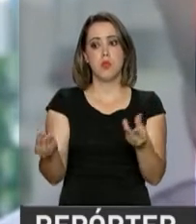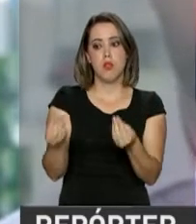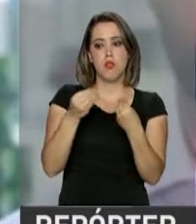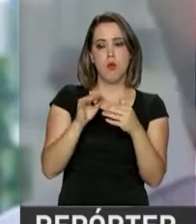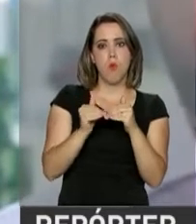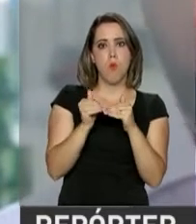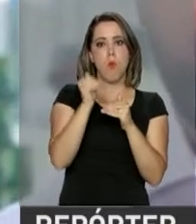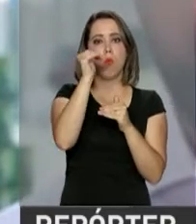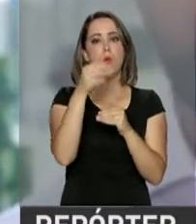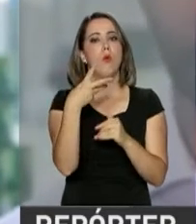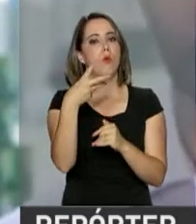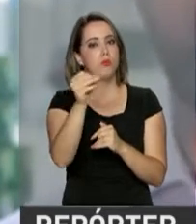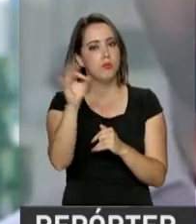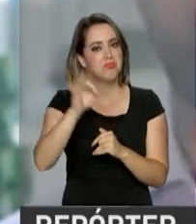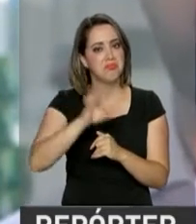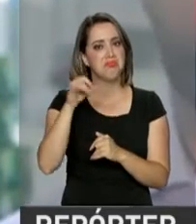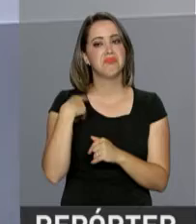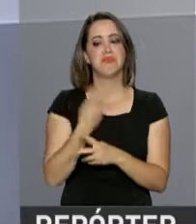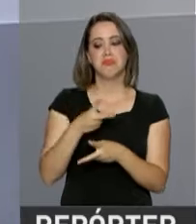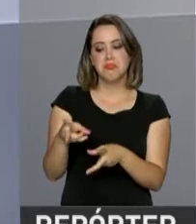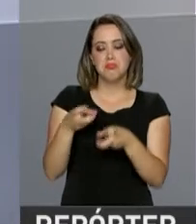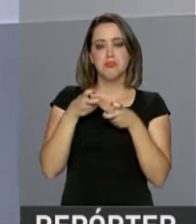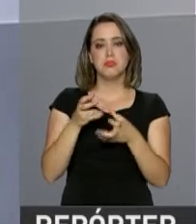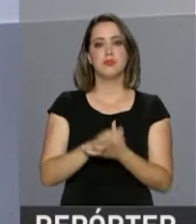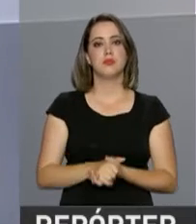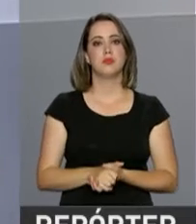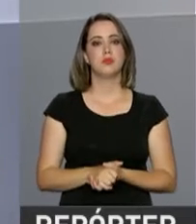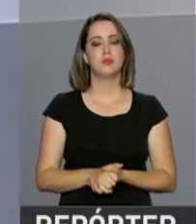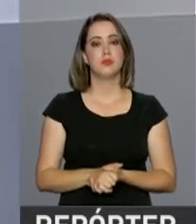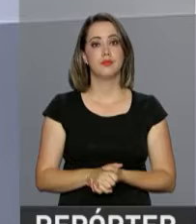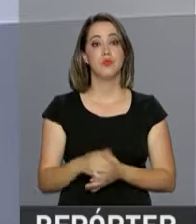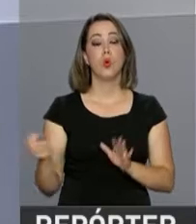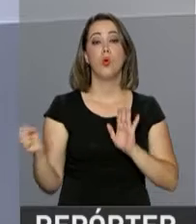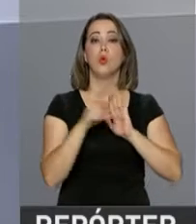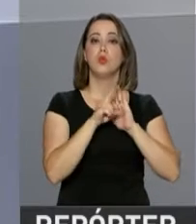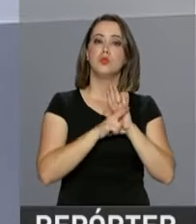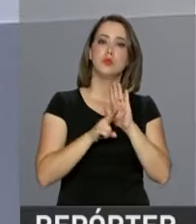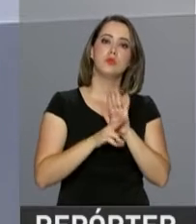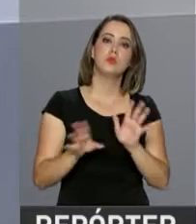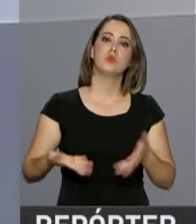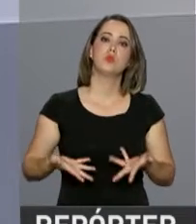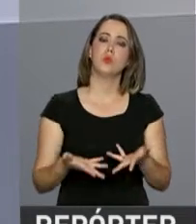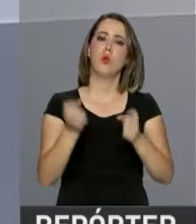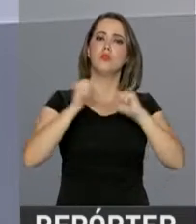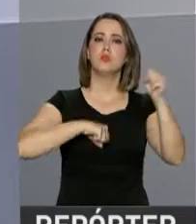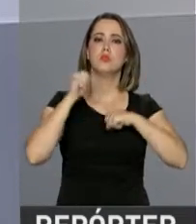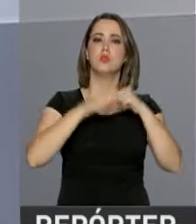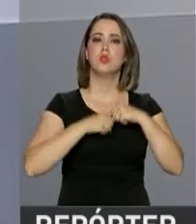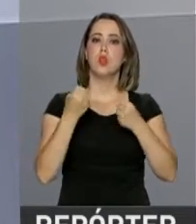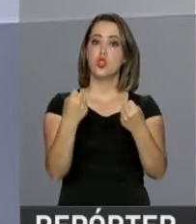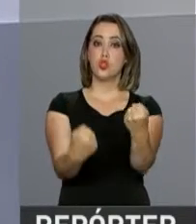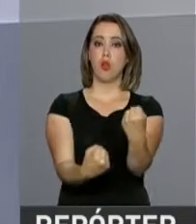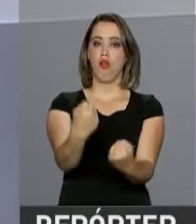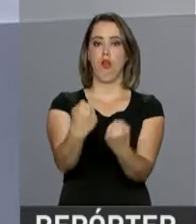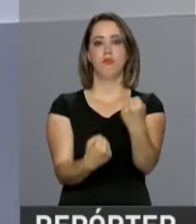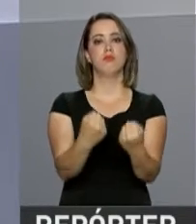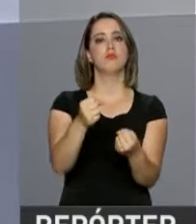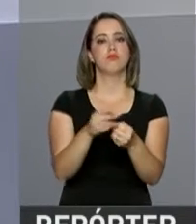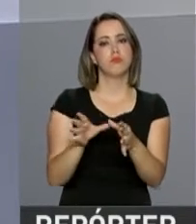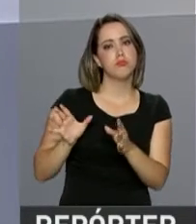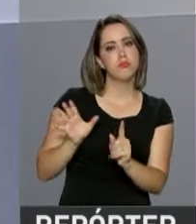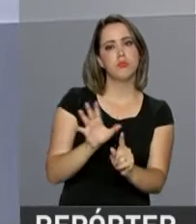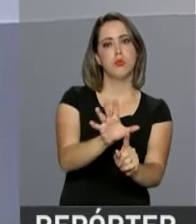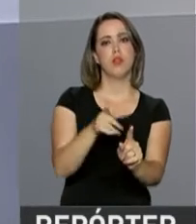até 30% por nós sentimos valor de produção e um novo programa de incentivos à indústria automotiva vai